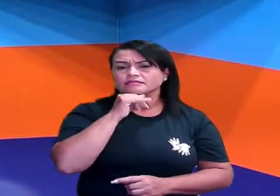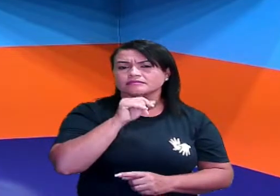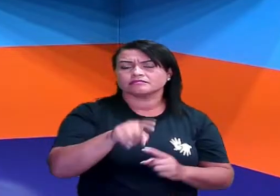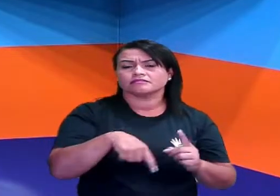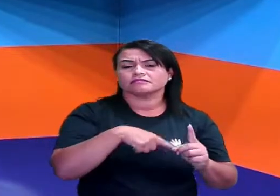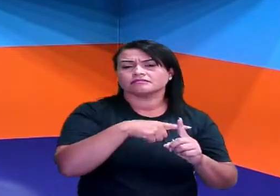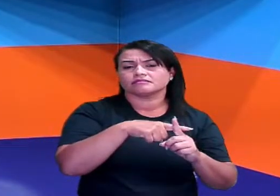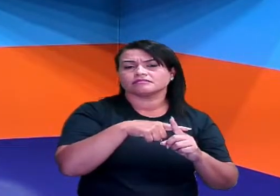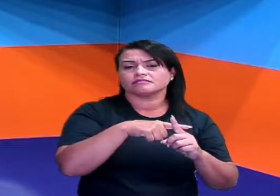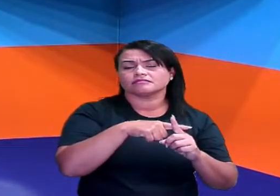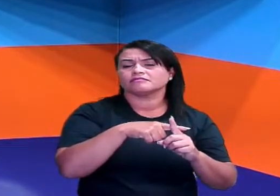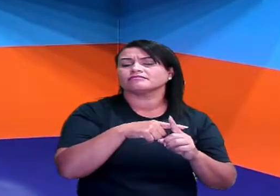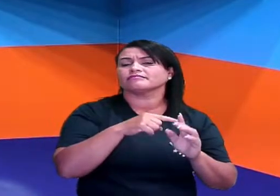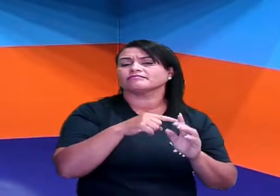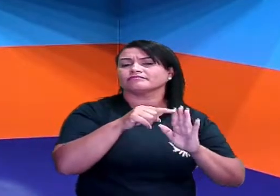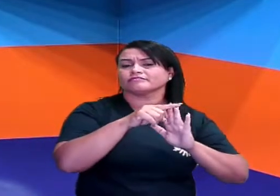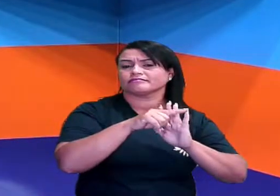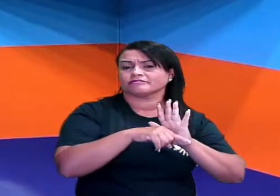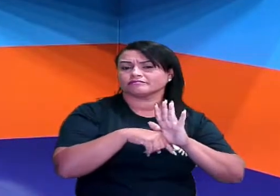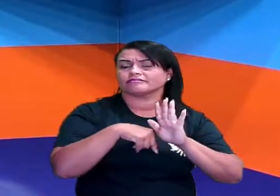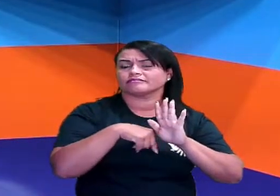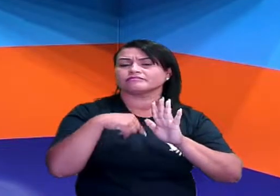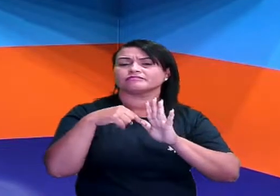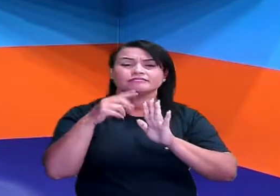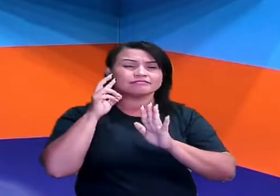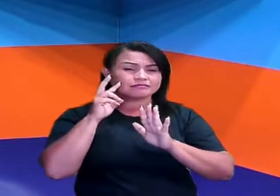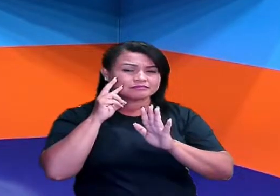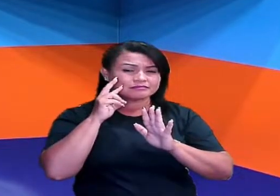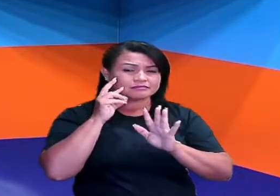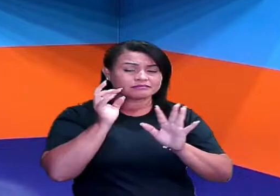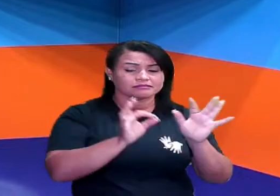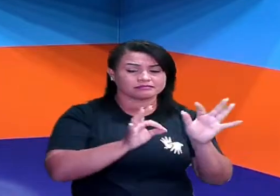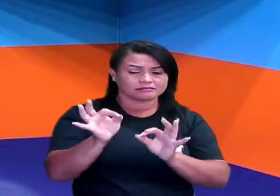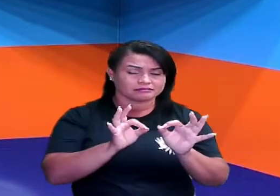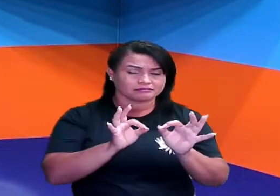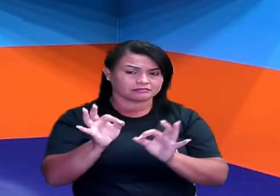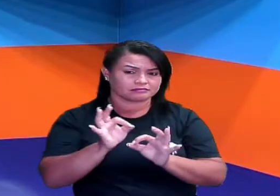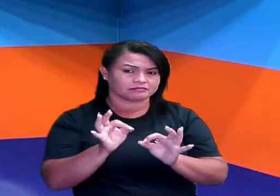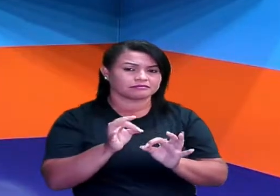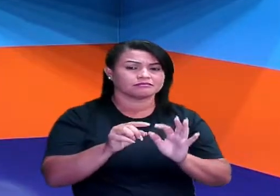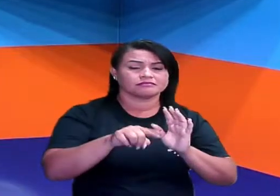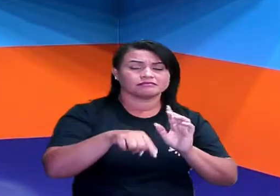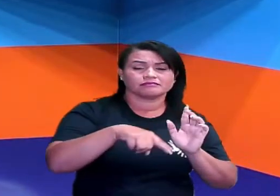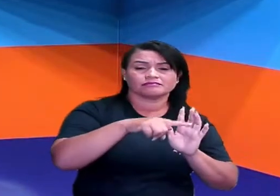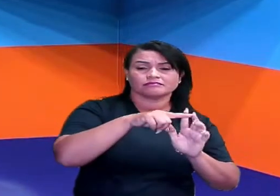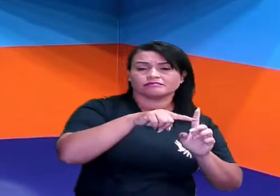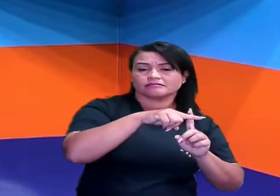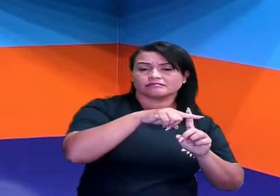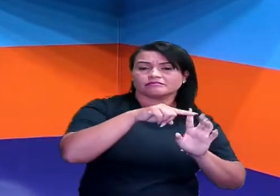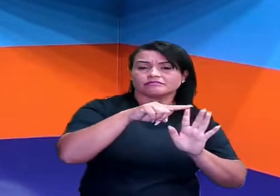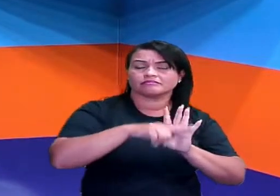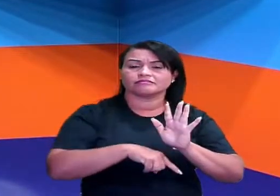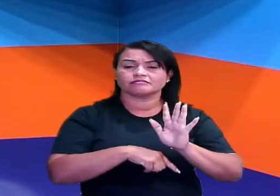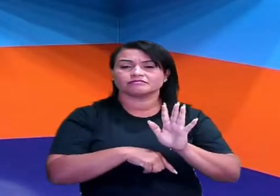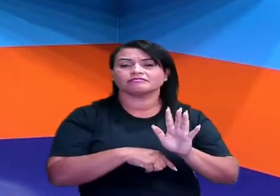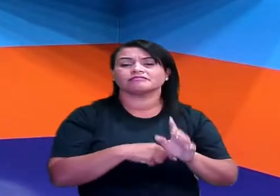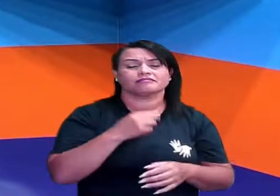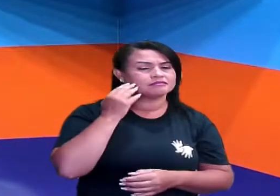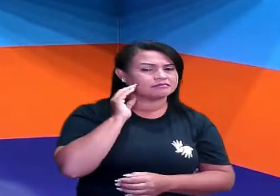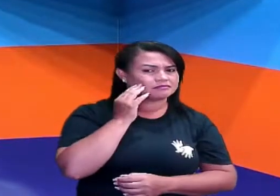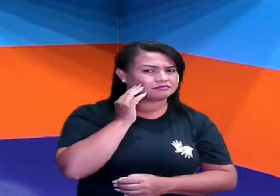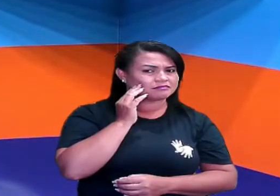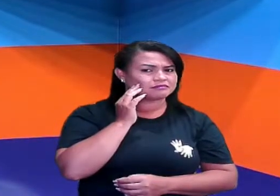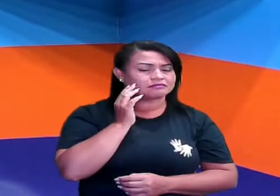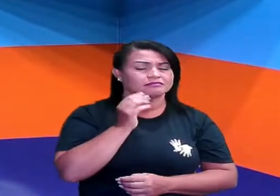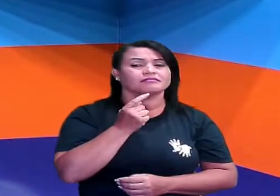vocês aprenderam lá no 6º ano, tá certo? Então, vê só, presta atenção. Nesse caso aqui, eu tenho o seguinte, eu